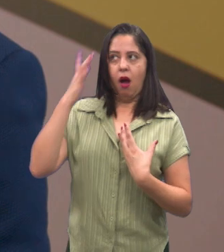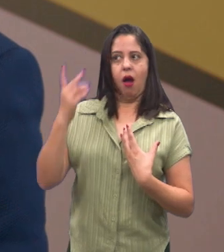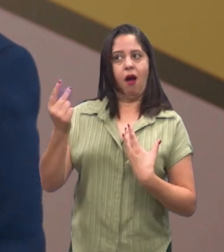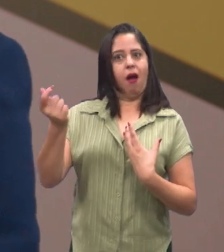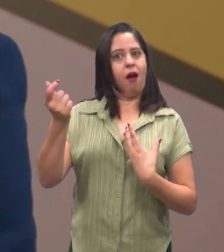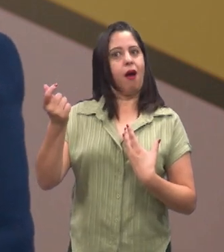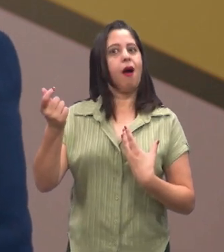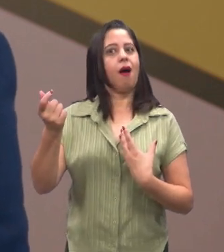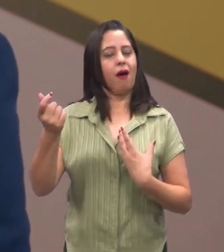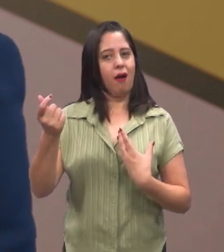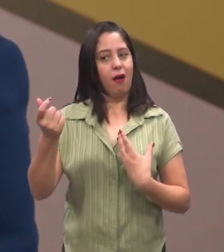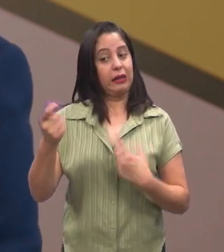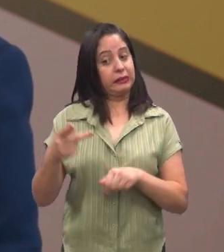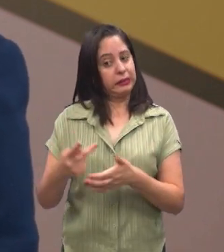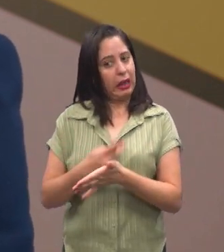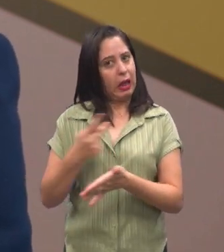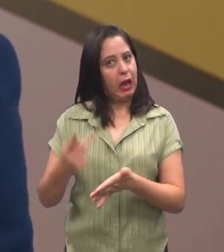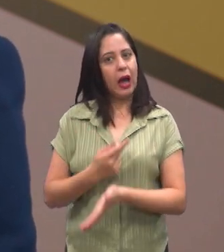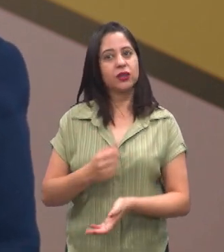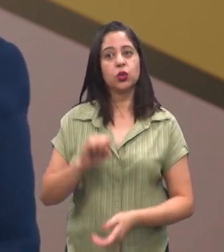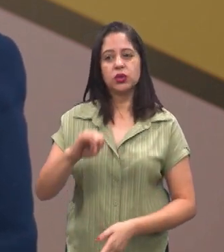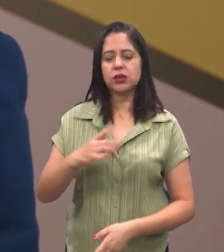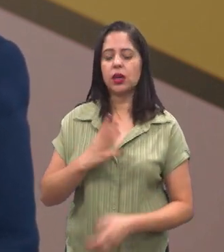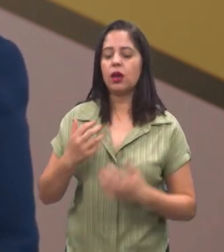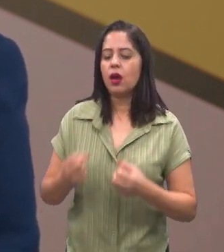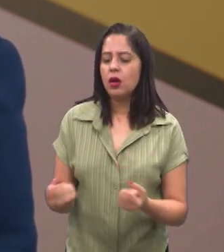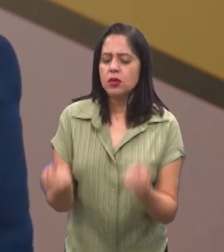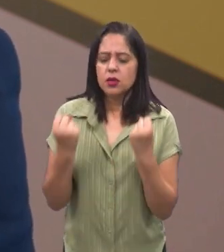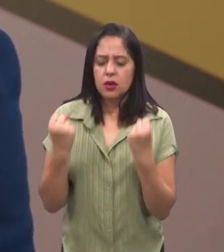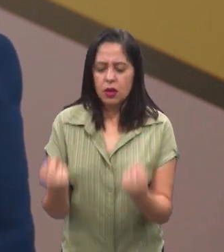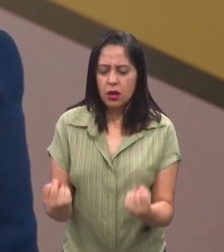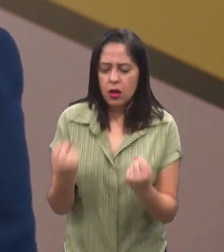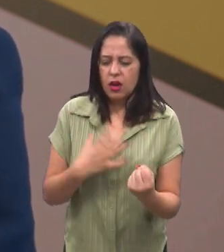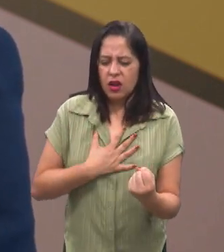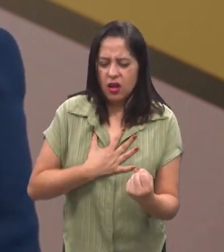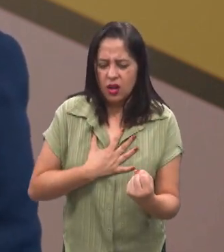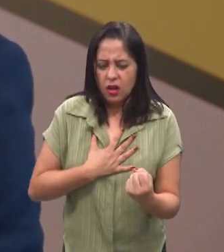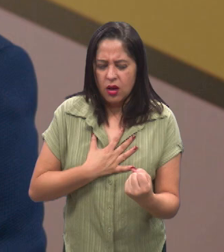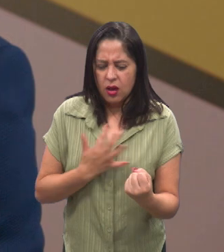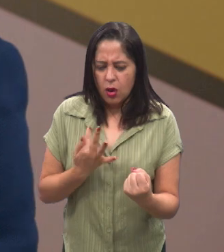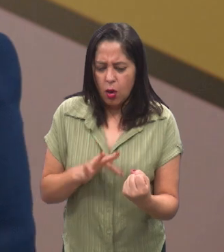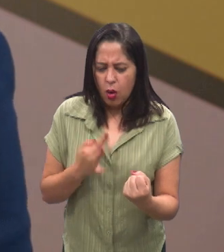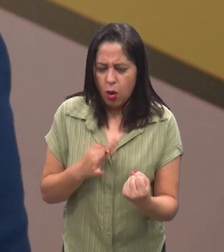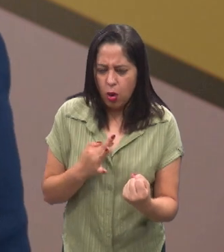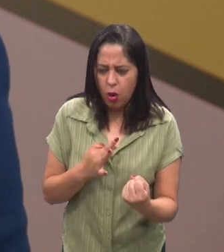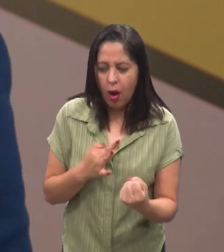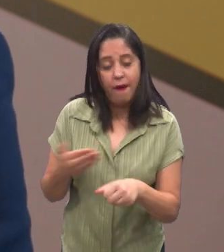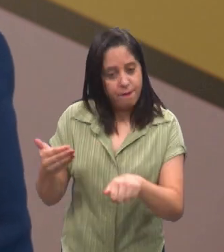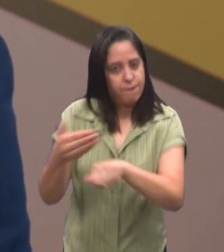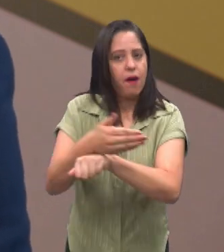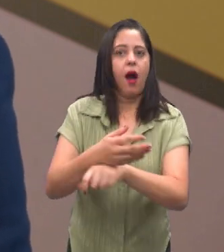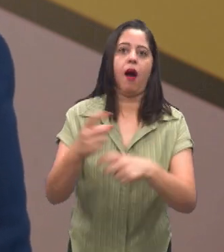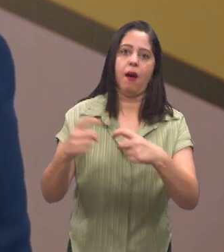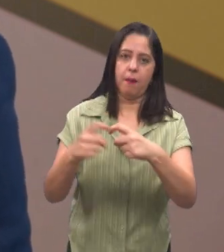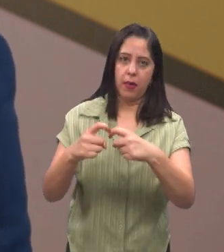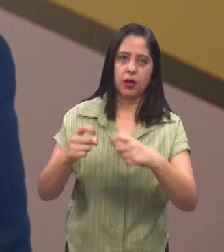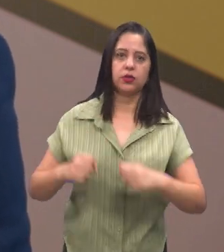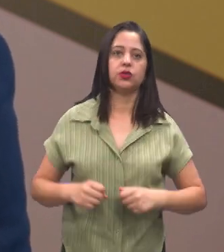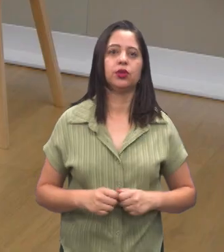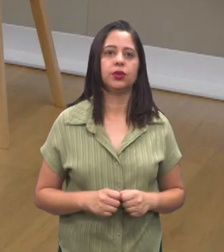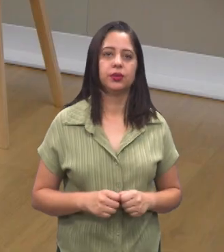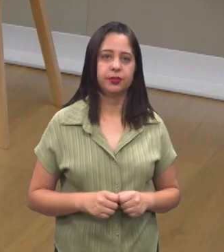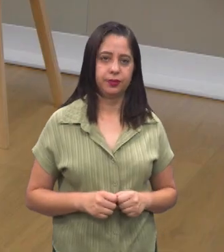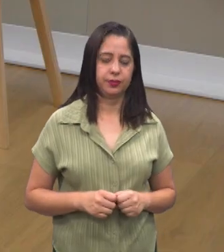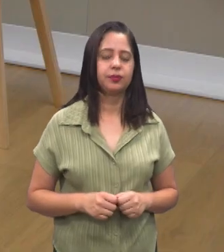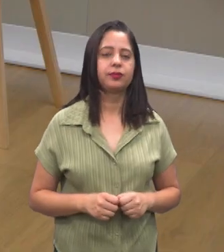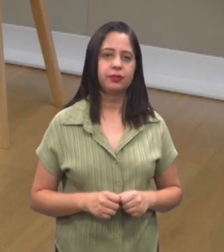Aquela dorzinha sentinela que a gente já falou, se vier, se atrapalhar ali no meio, opa, vai procurar ajuda, vai procurar orientação. Nada de